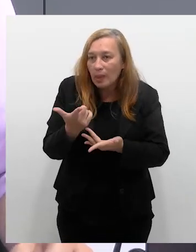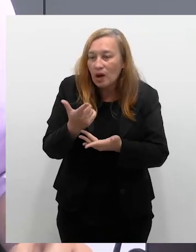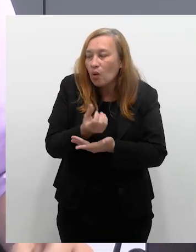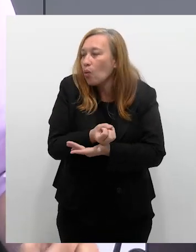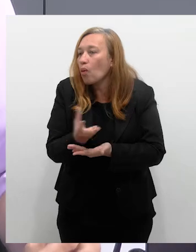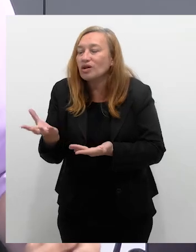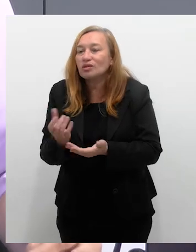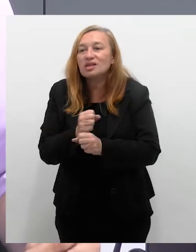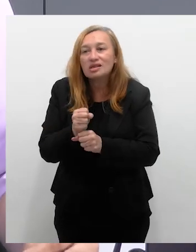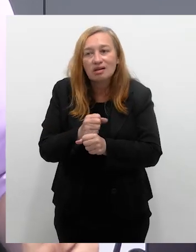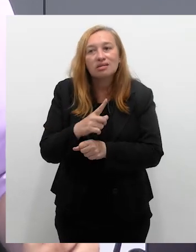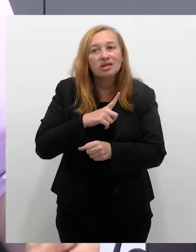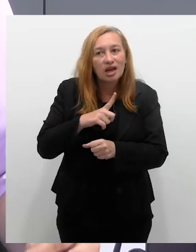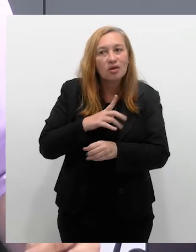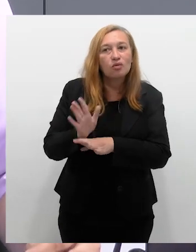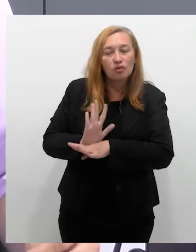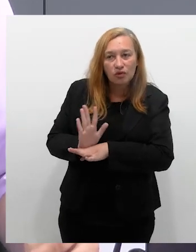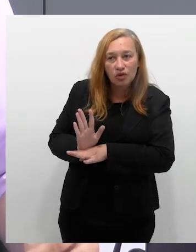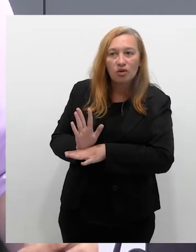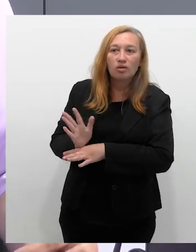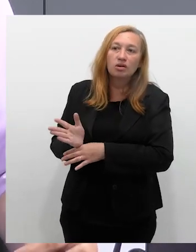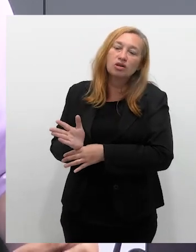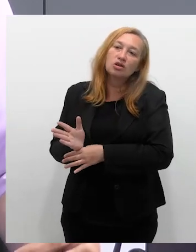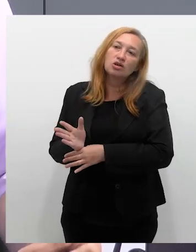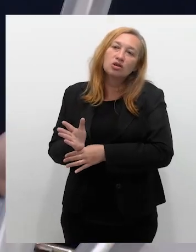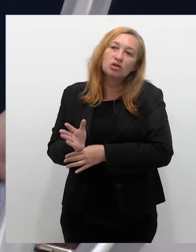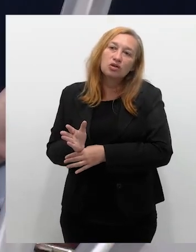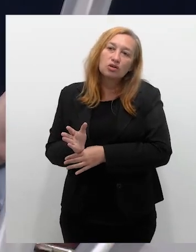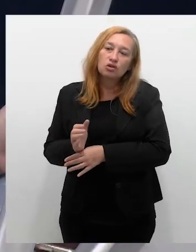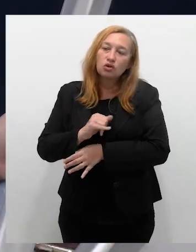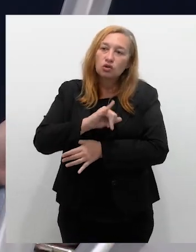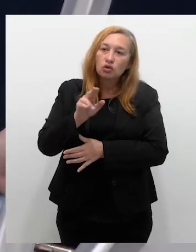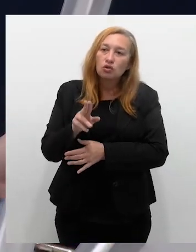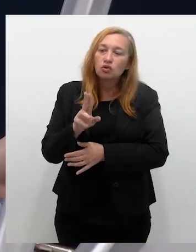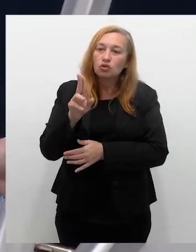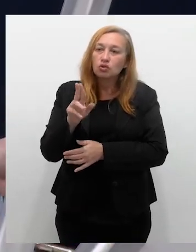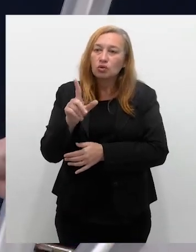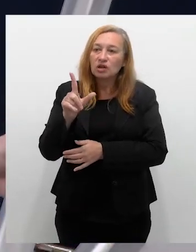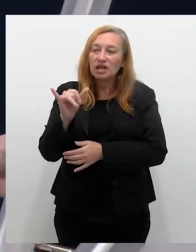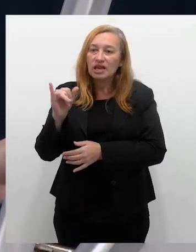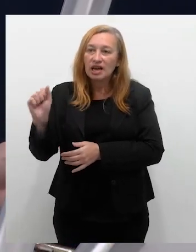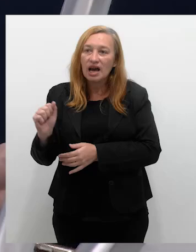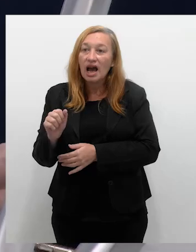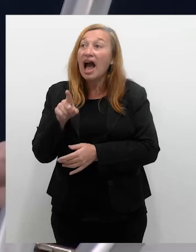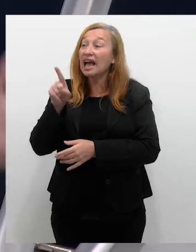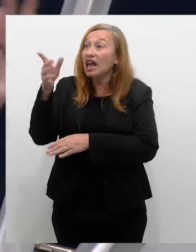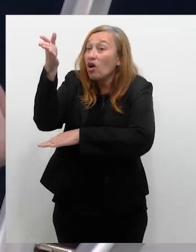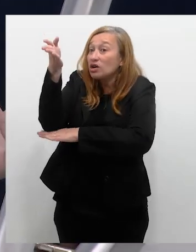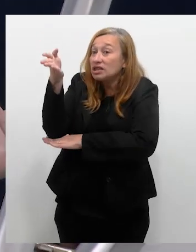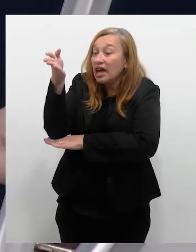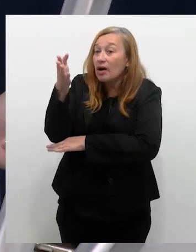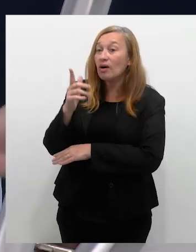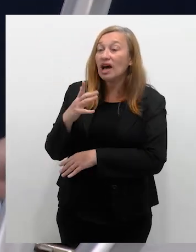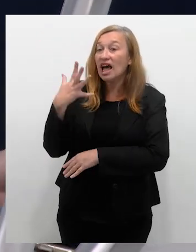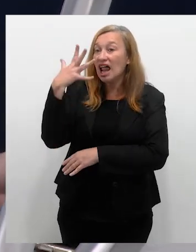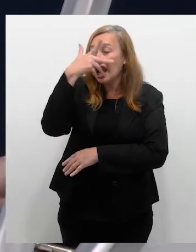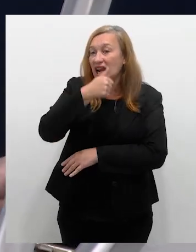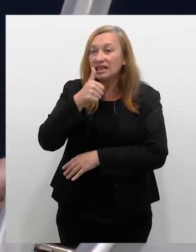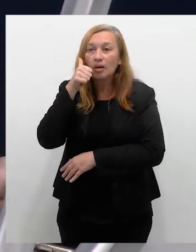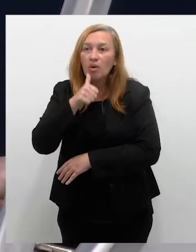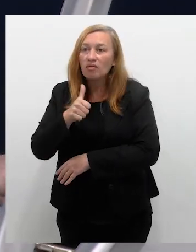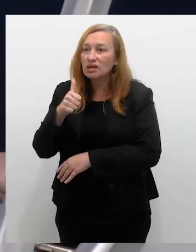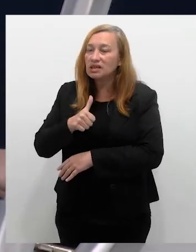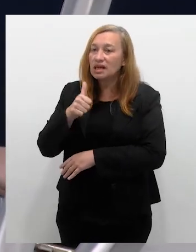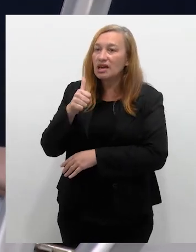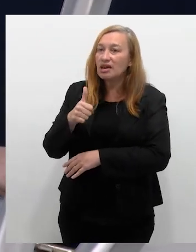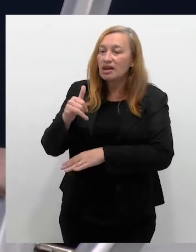quantos anos esse filme tem. Tudo bem, é um filme com a Julia Roberts, um filme de sucesso, Uma Linda Mulher, aquele hotel. Até hoje, você